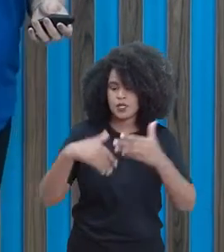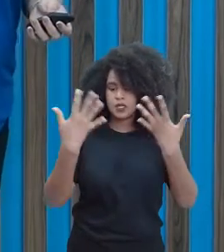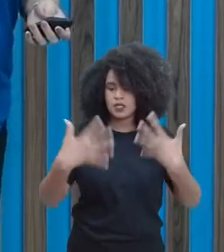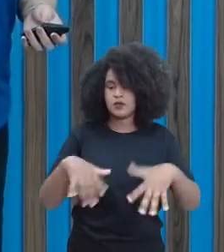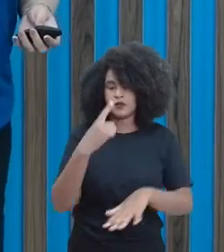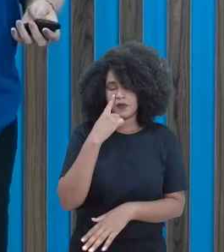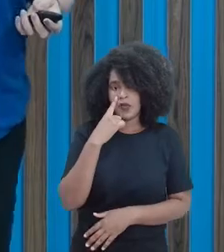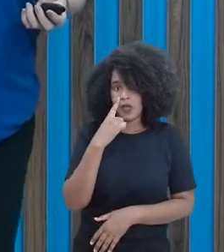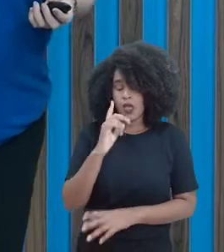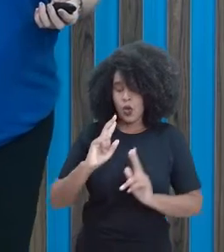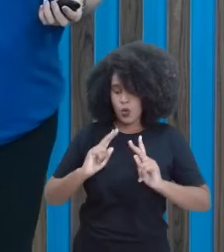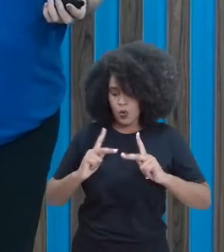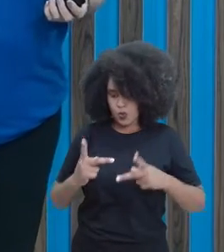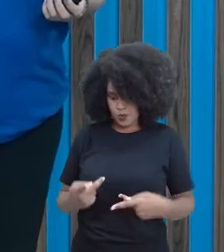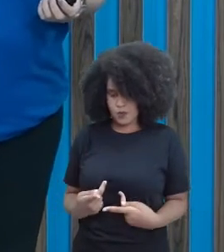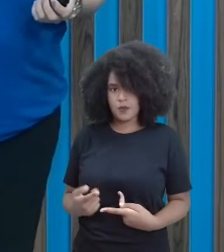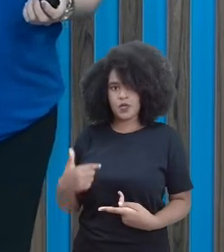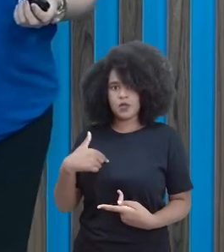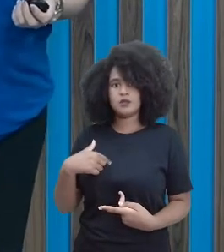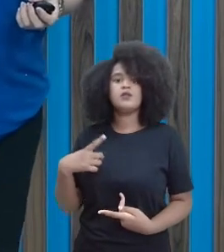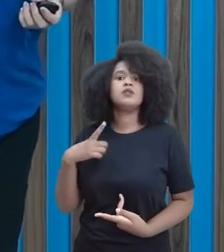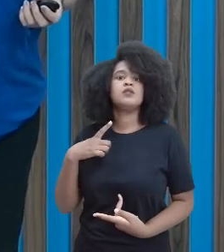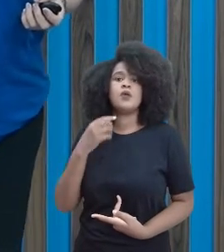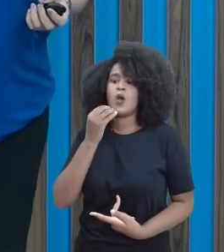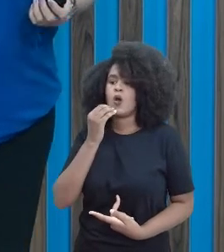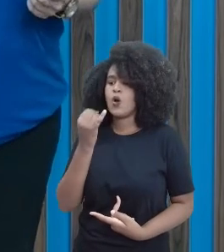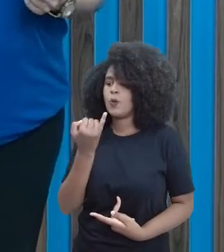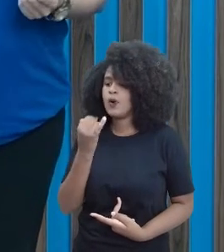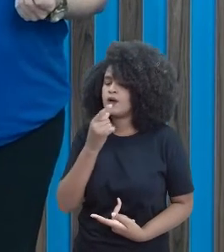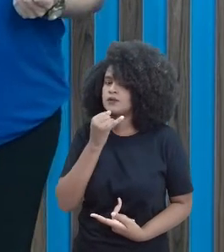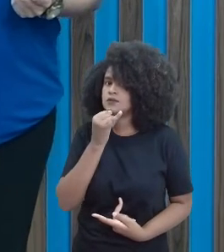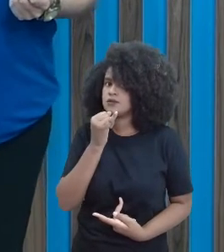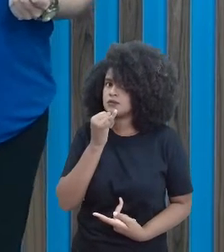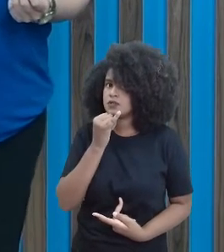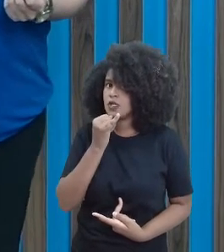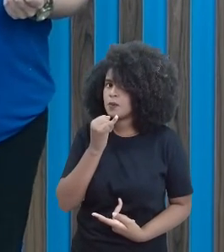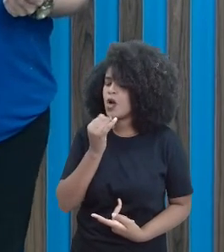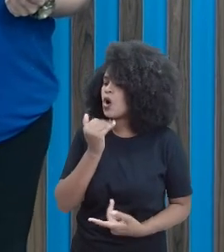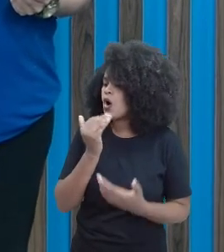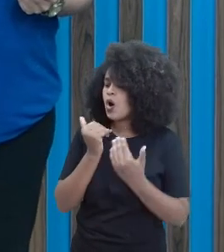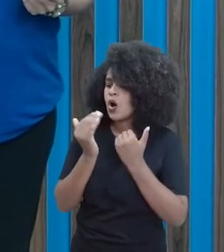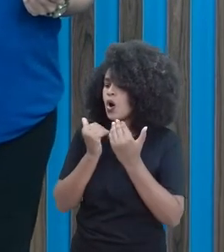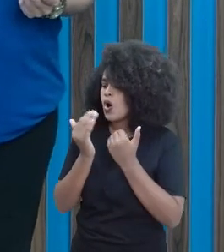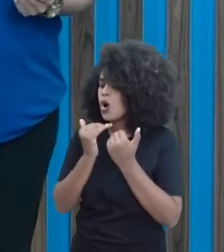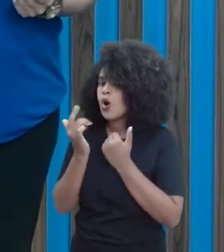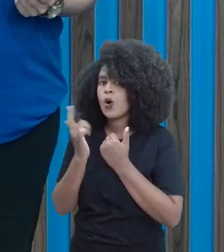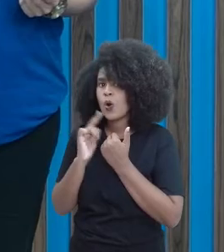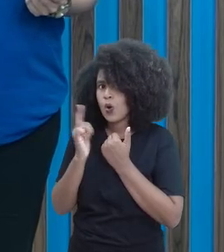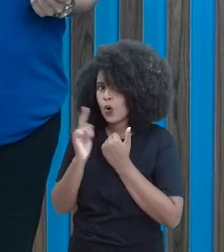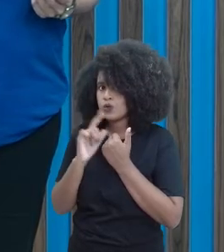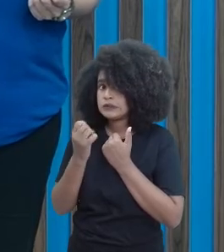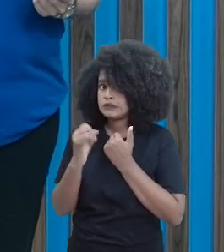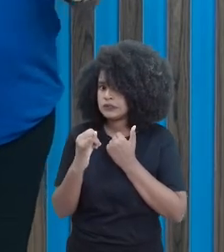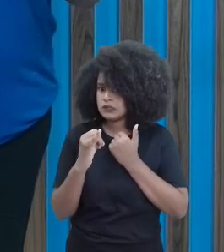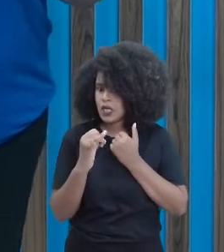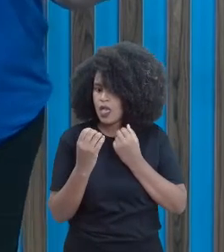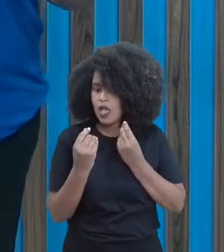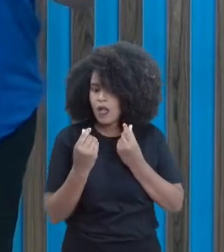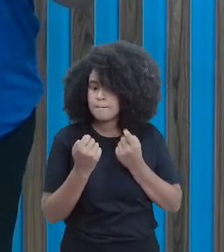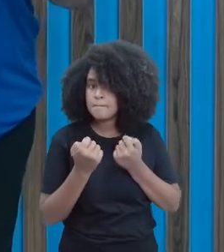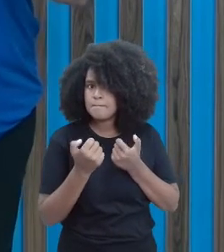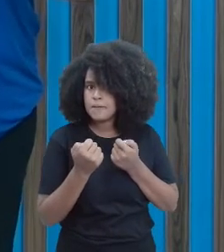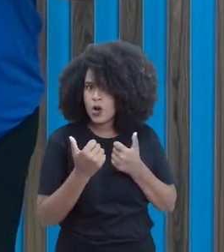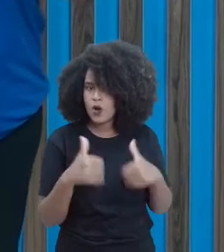seres humanos que tiverem a oportunidade de conseguirem se alimentar numa situação dessa,